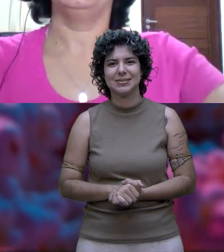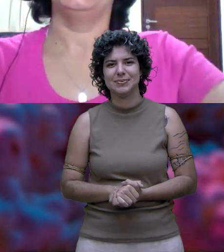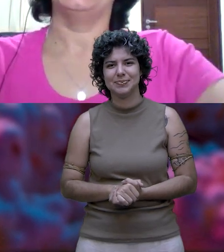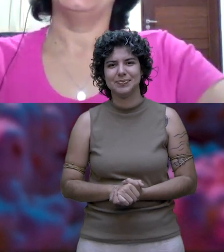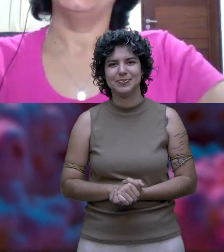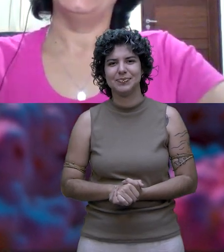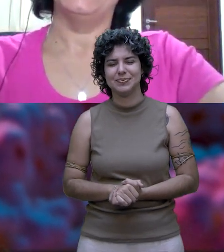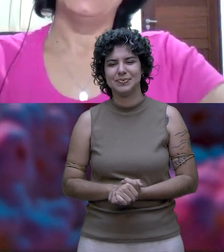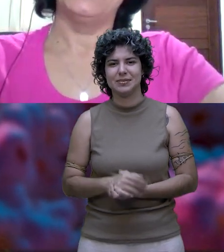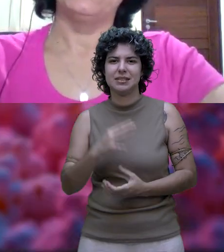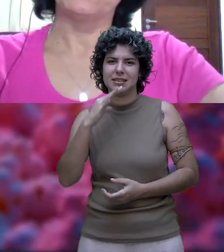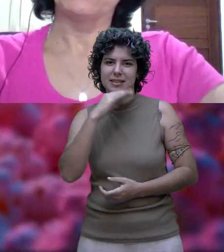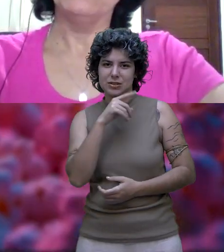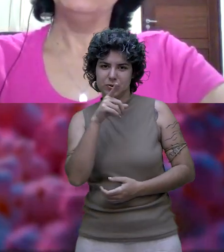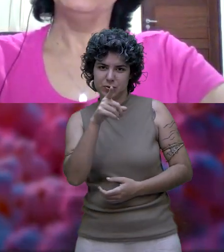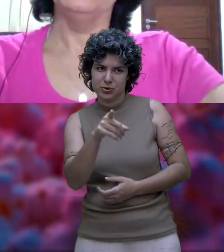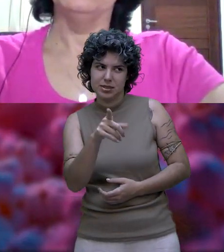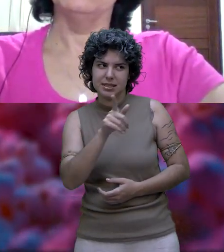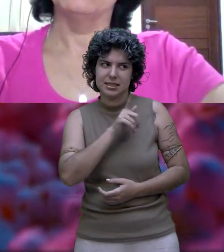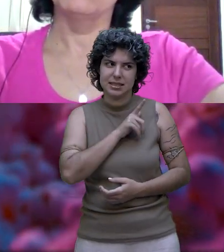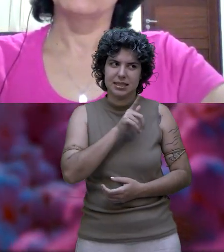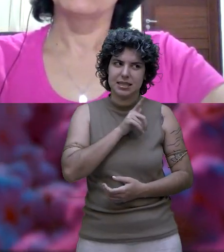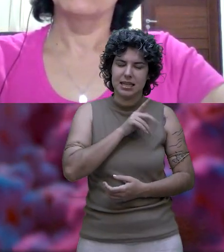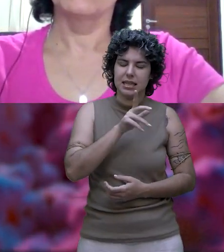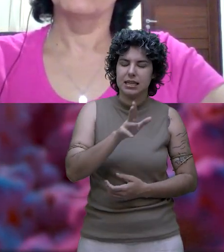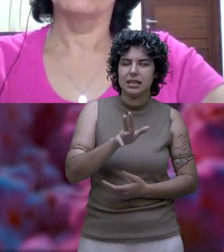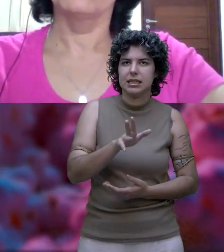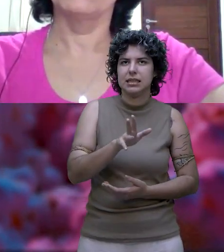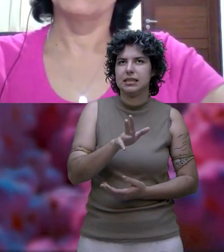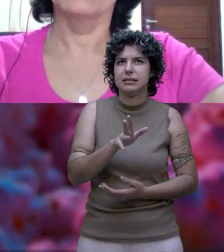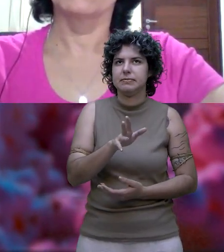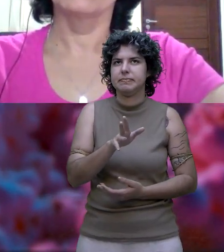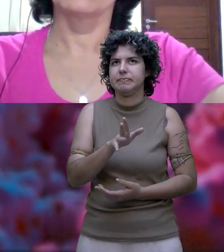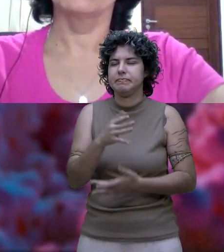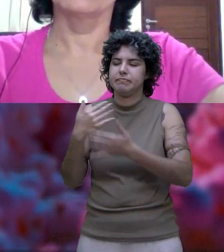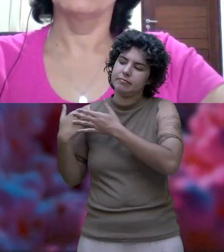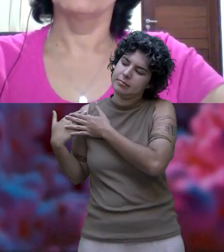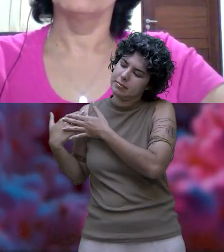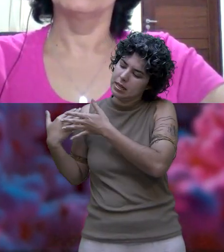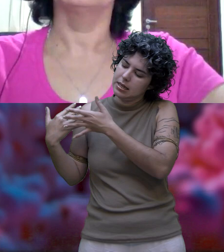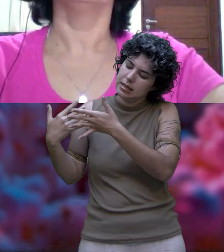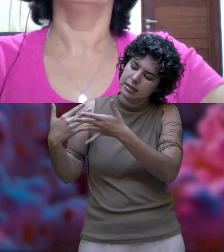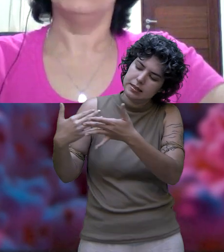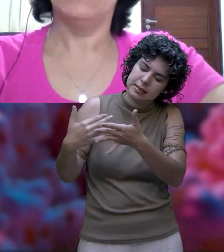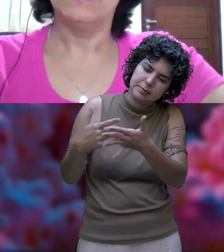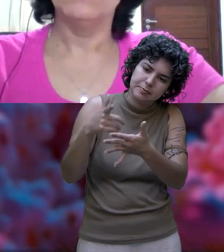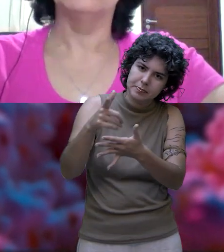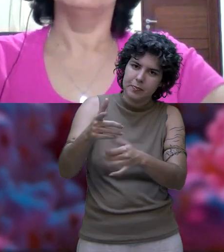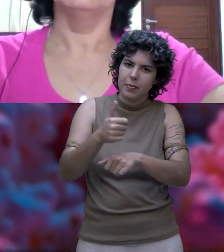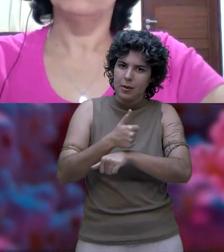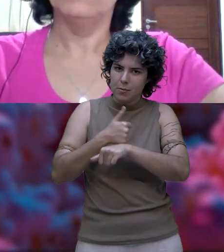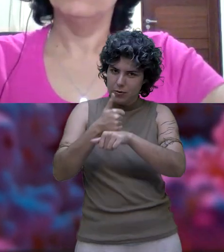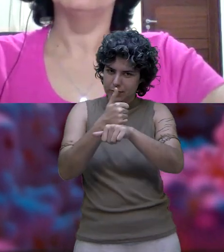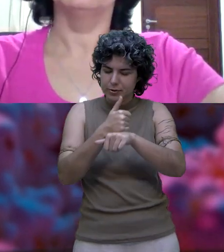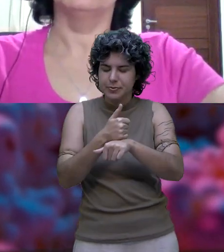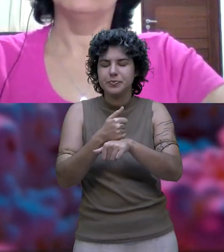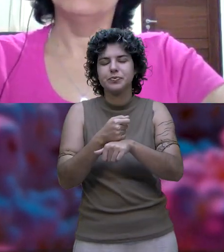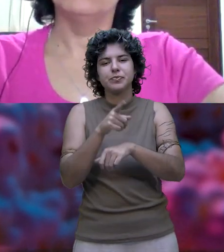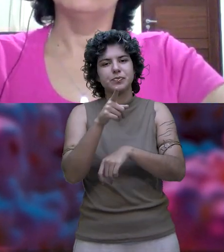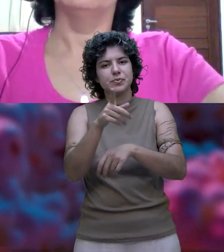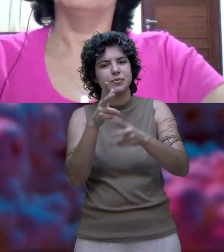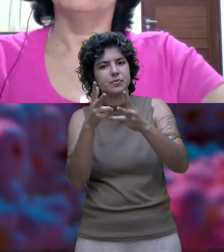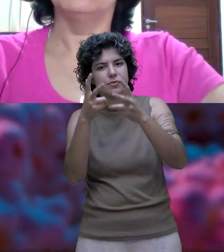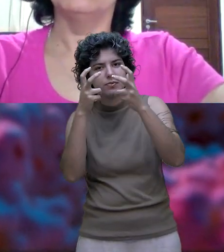ter tido alguns diretores homens, principalmente na sua jornada na televisão. E você agora está